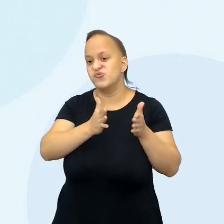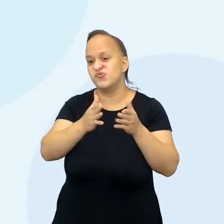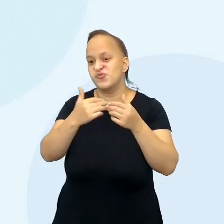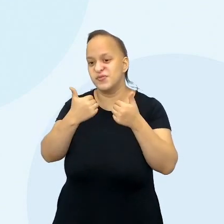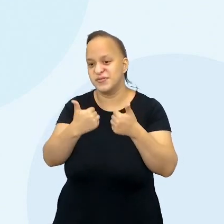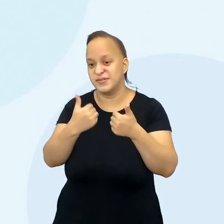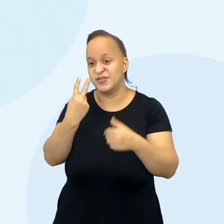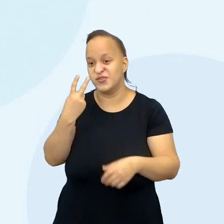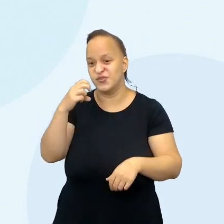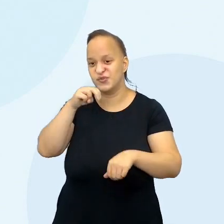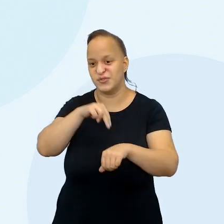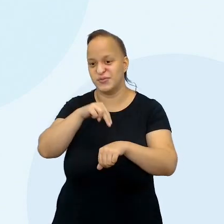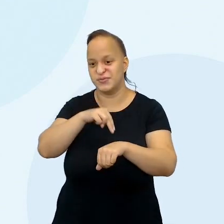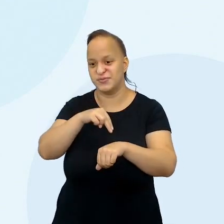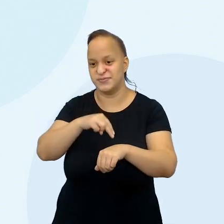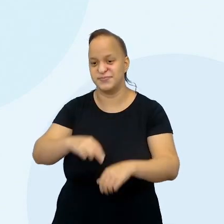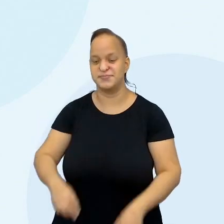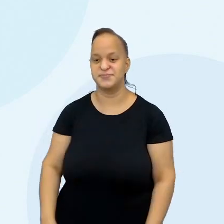na tela, por favor.